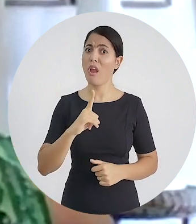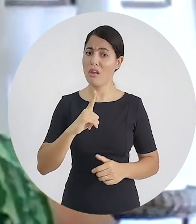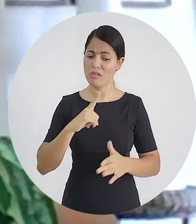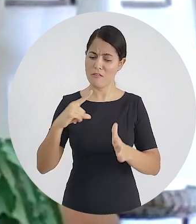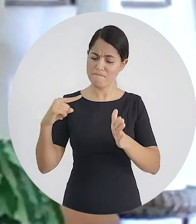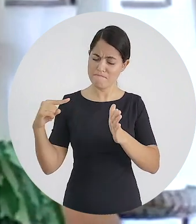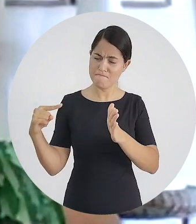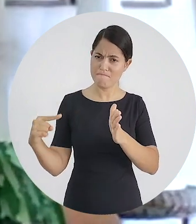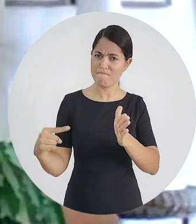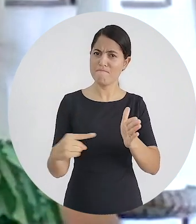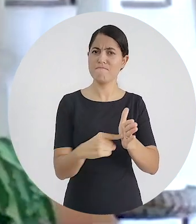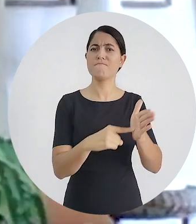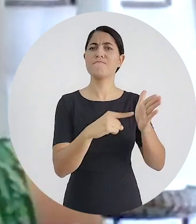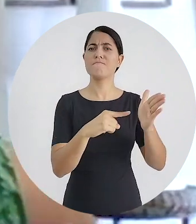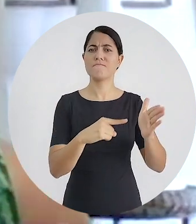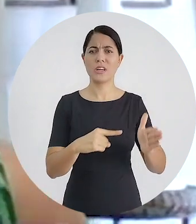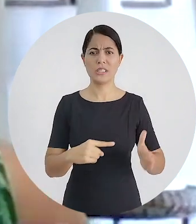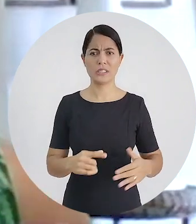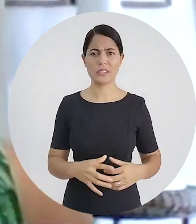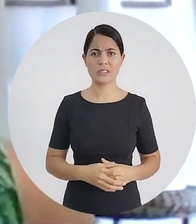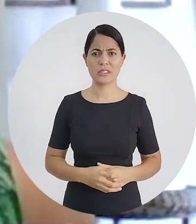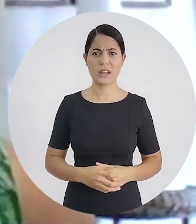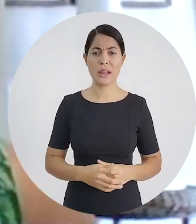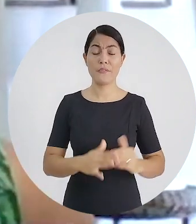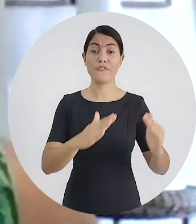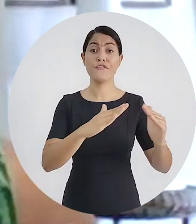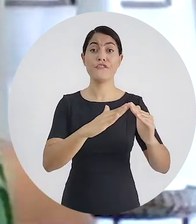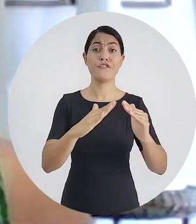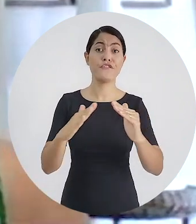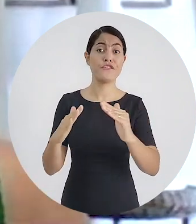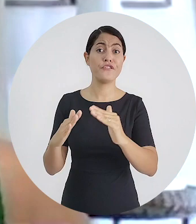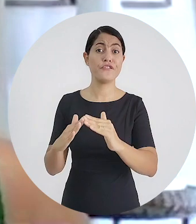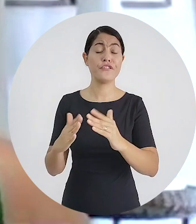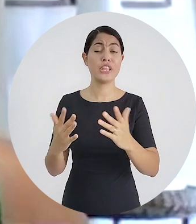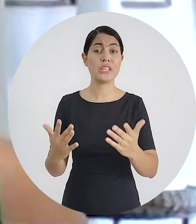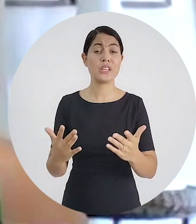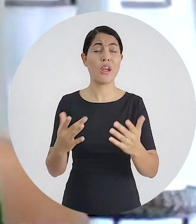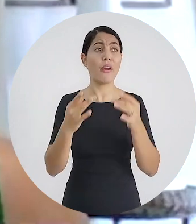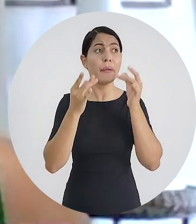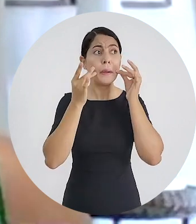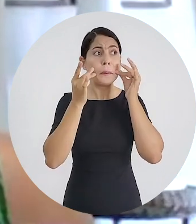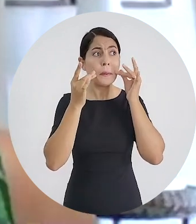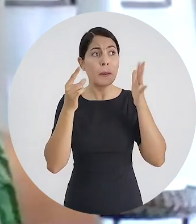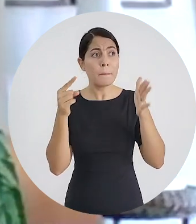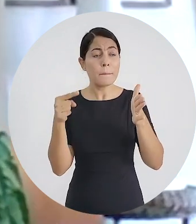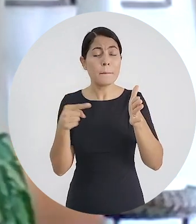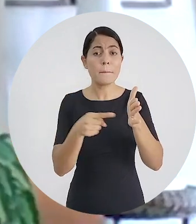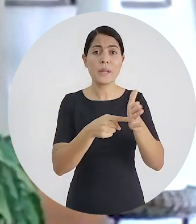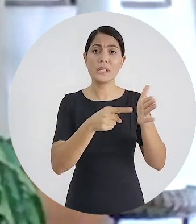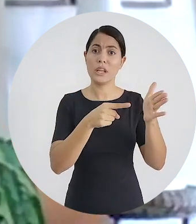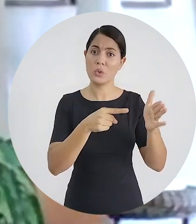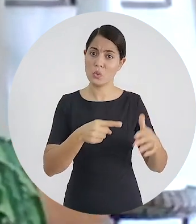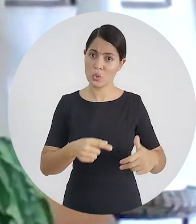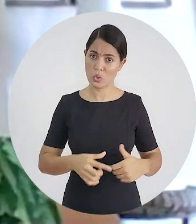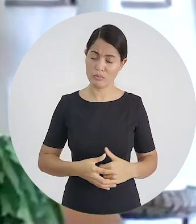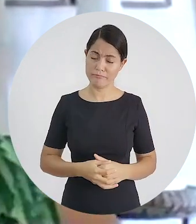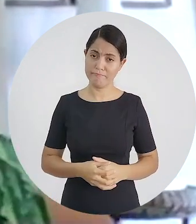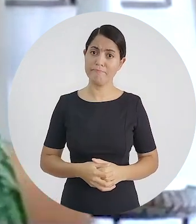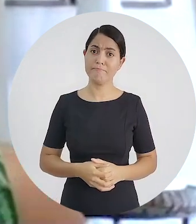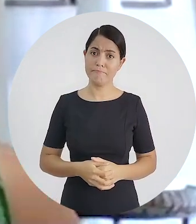E a denúncia a partir de alguém que é um terceiro, que não